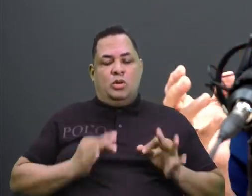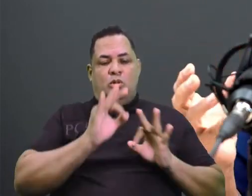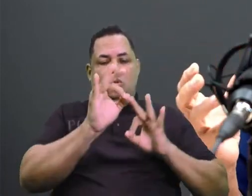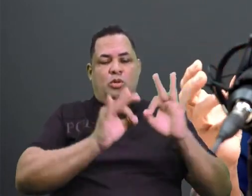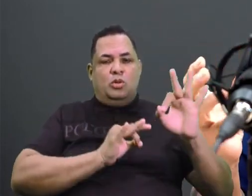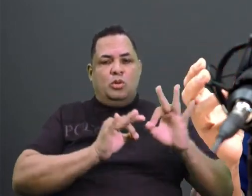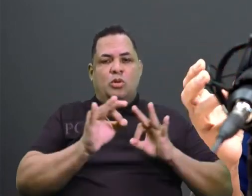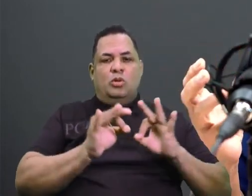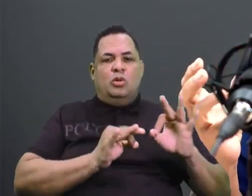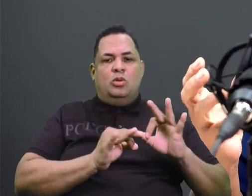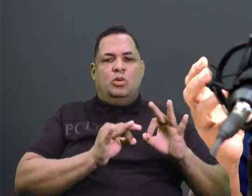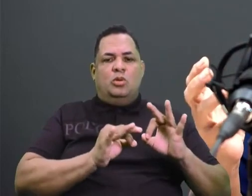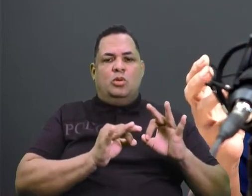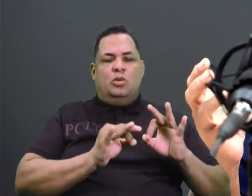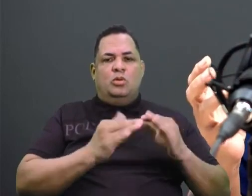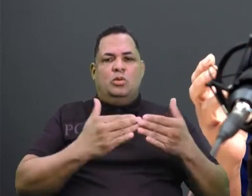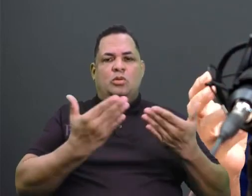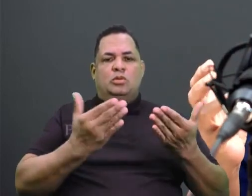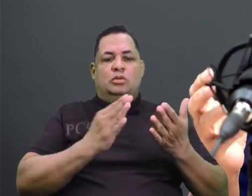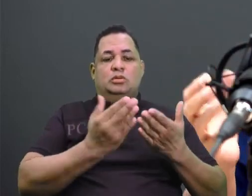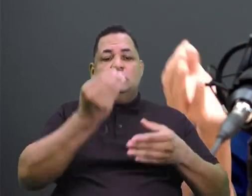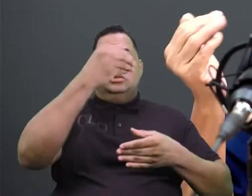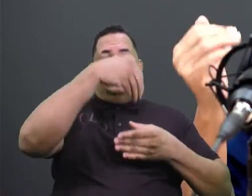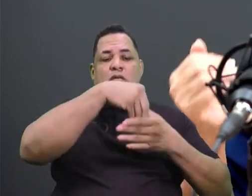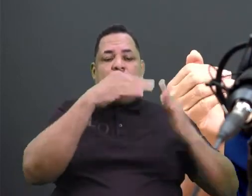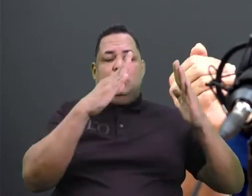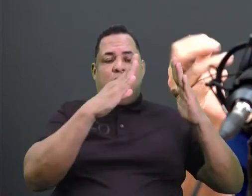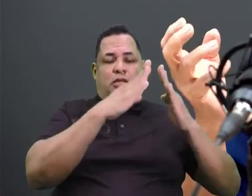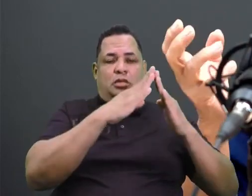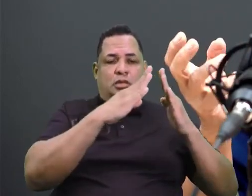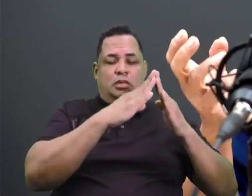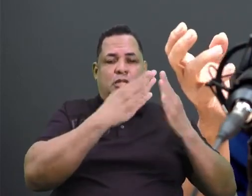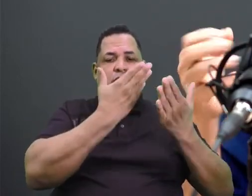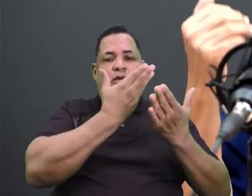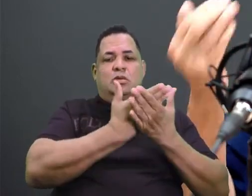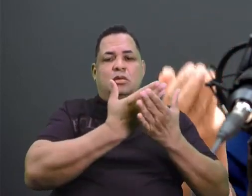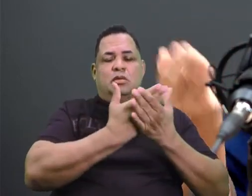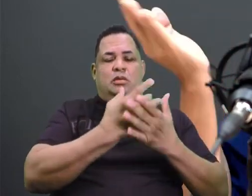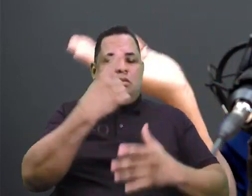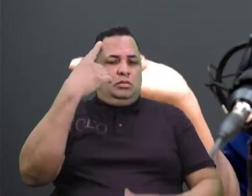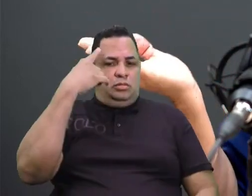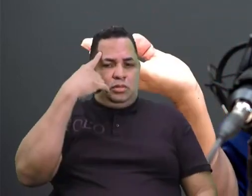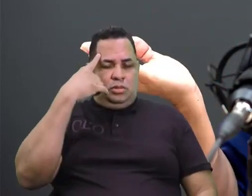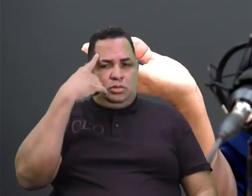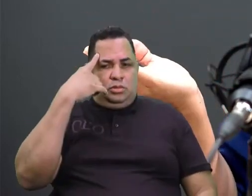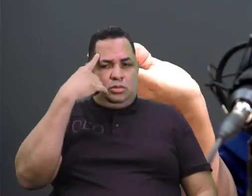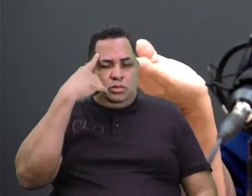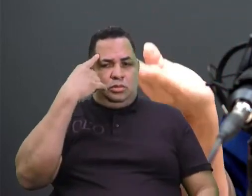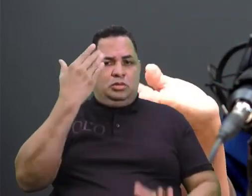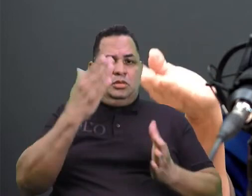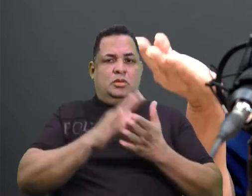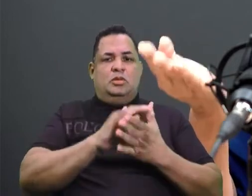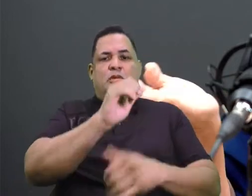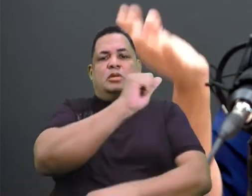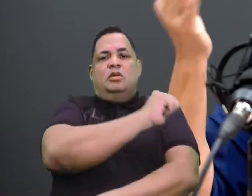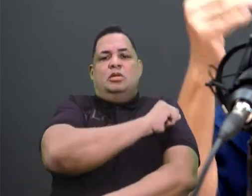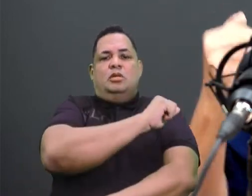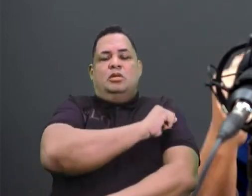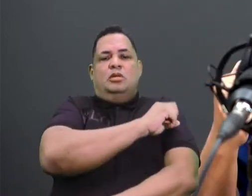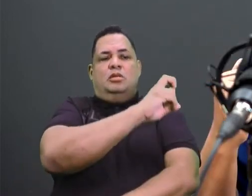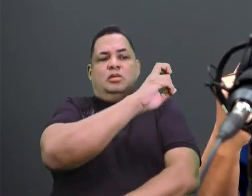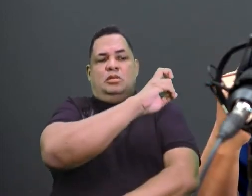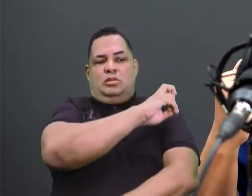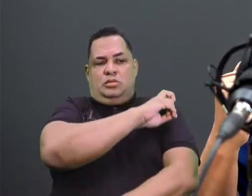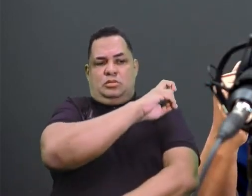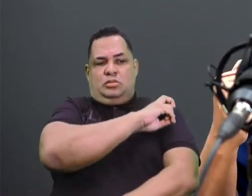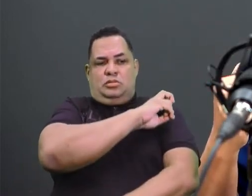organizar isso na escola. E aí se pensou nisso, do aluno do 5º ano ir